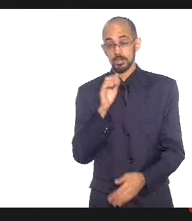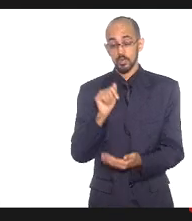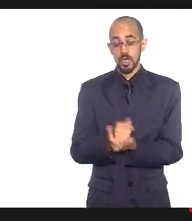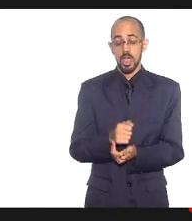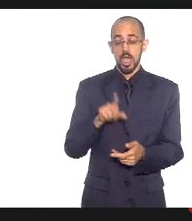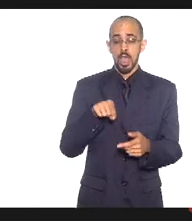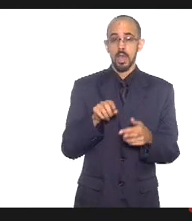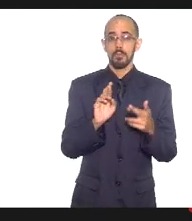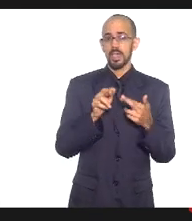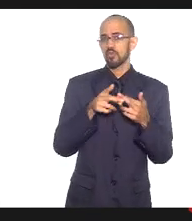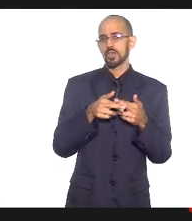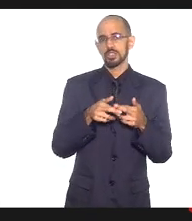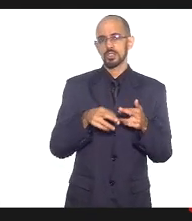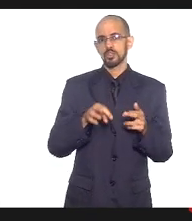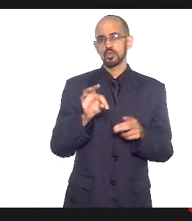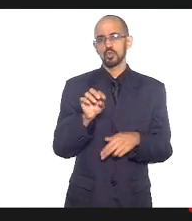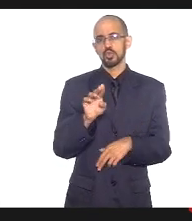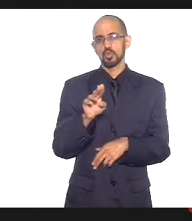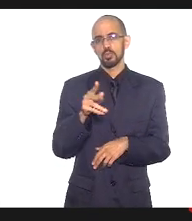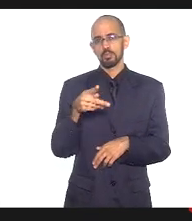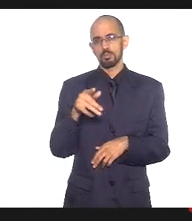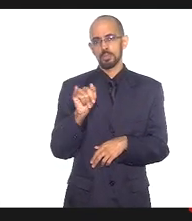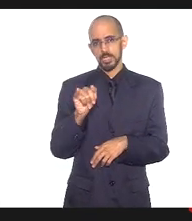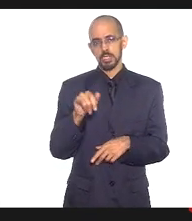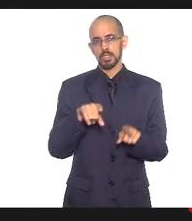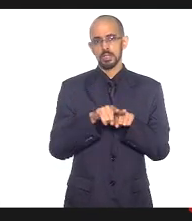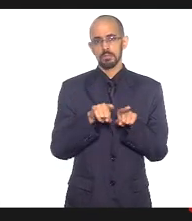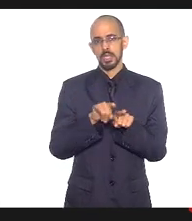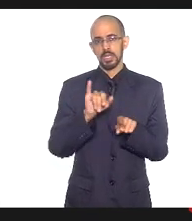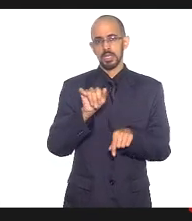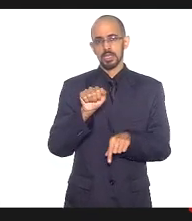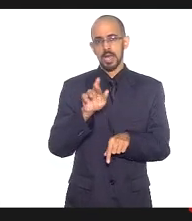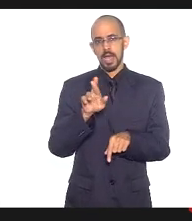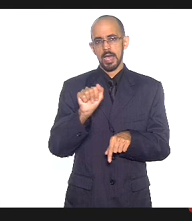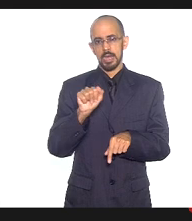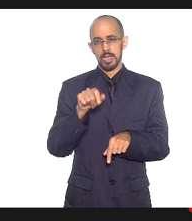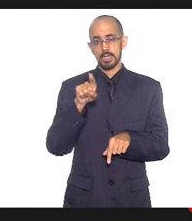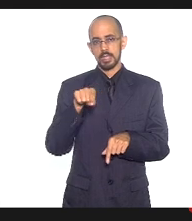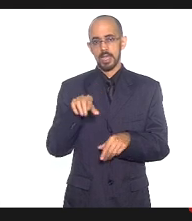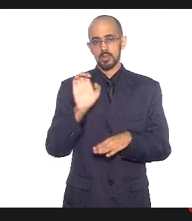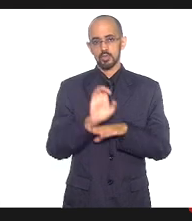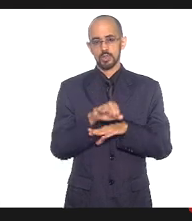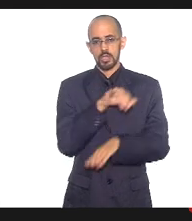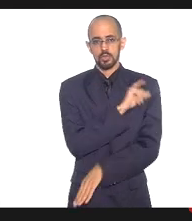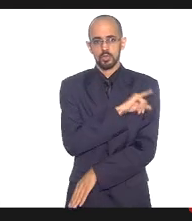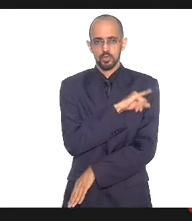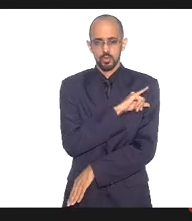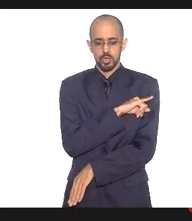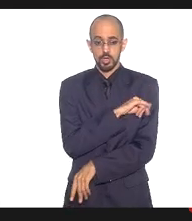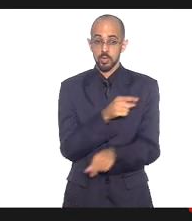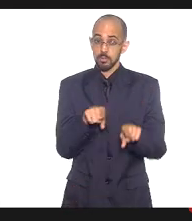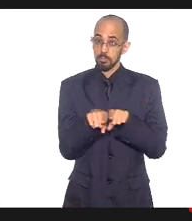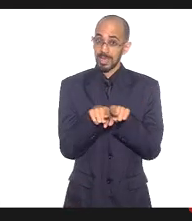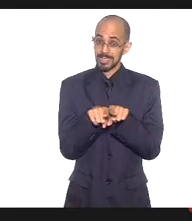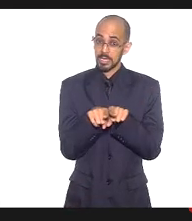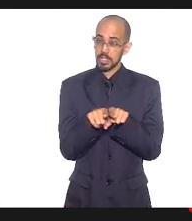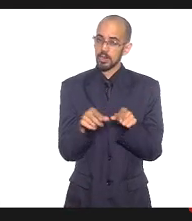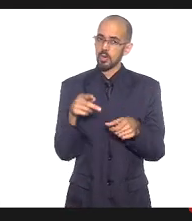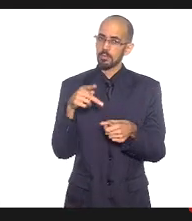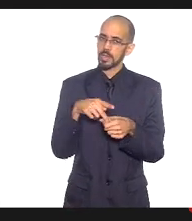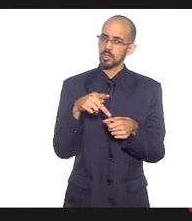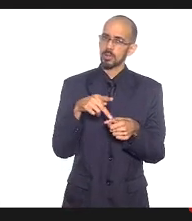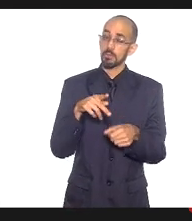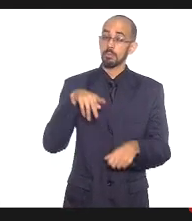e Ara, né, ambos localizados no estado do Rio e em parcerias cuja operação é da Petrobras. Então, reafirmando